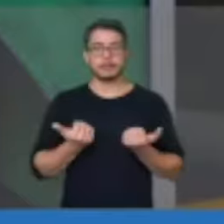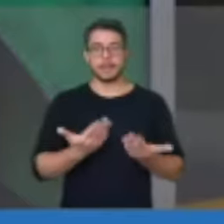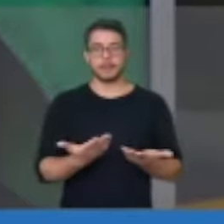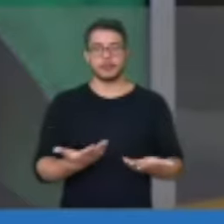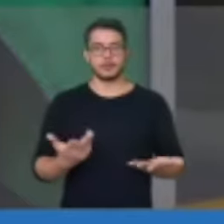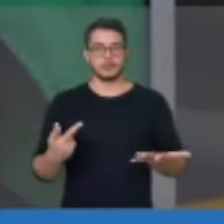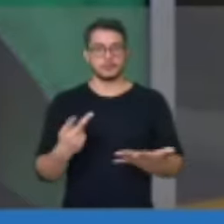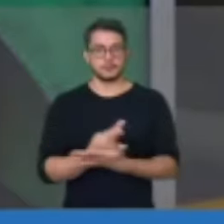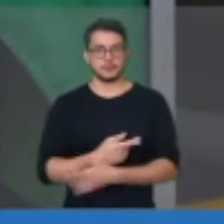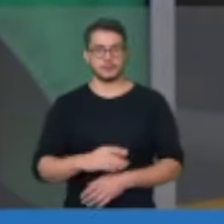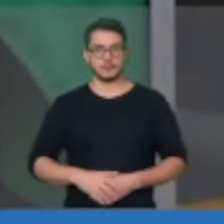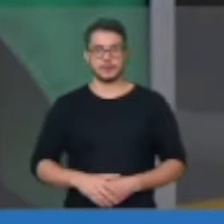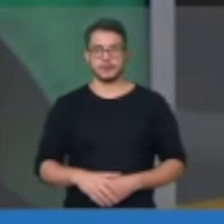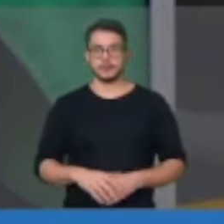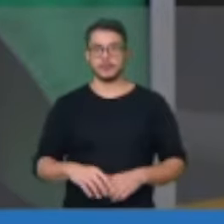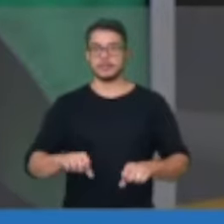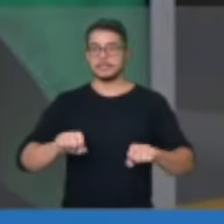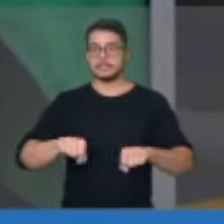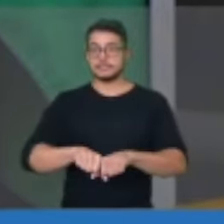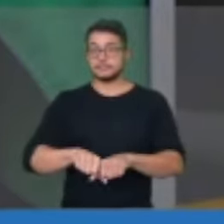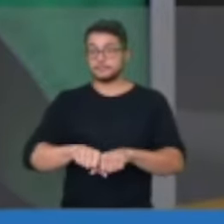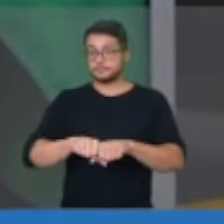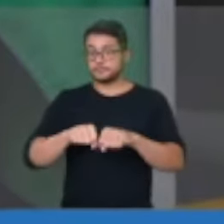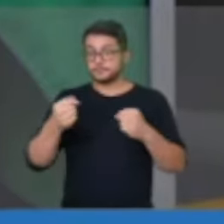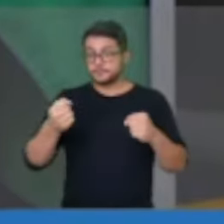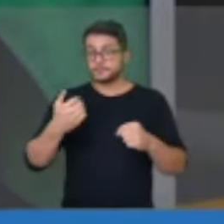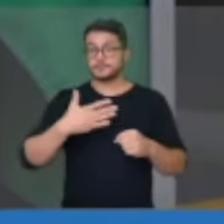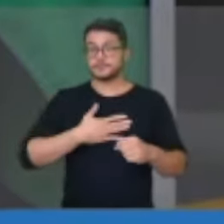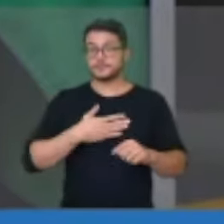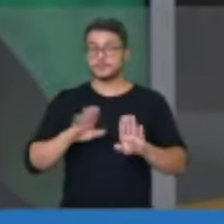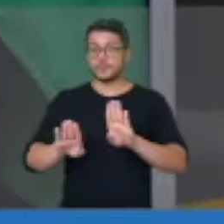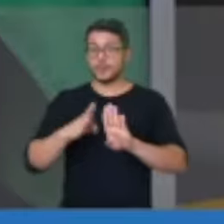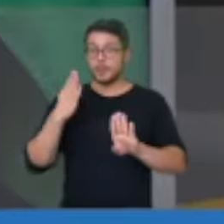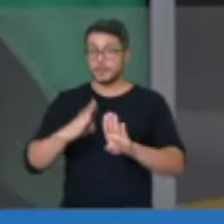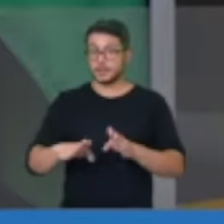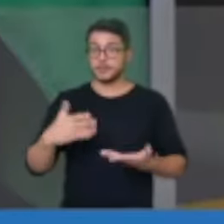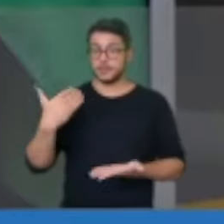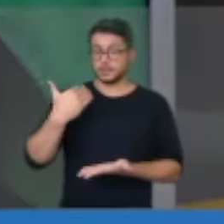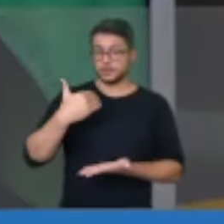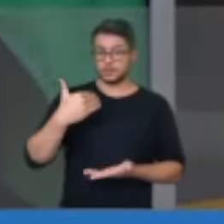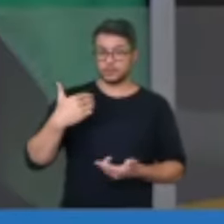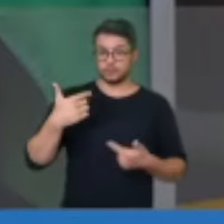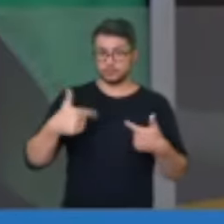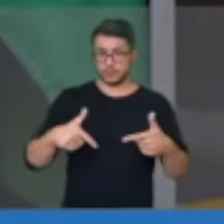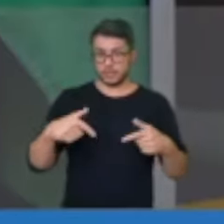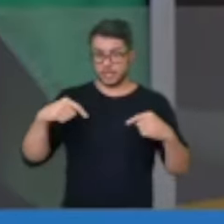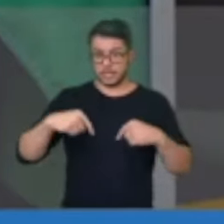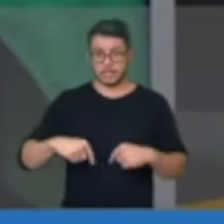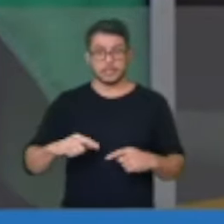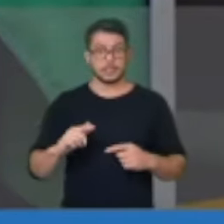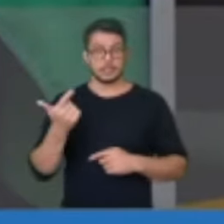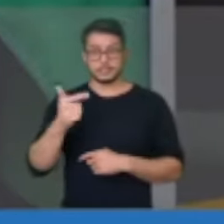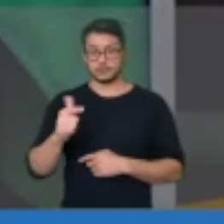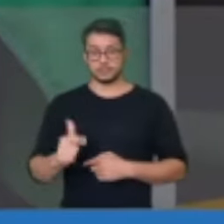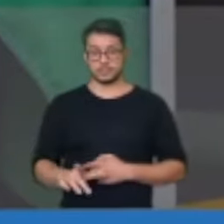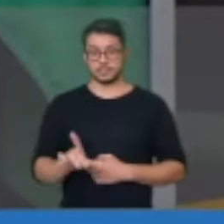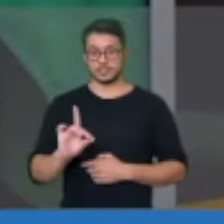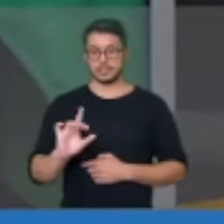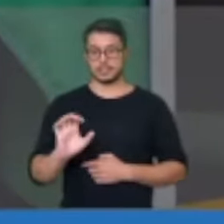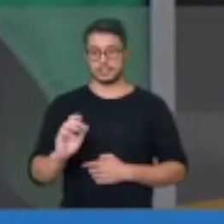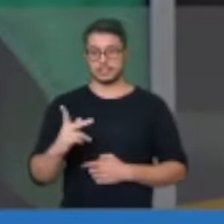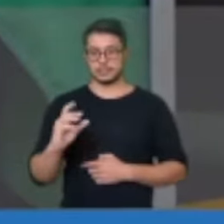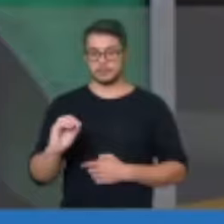meu apartamento funcional sem a presença da DEPOL. Nenhum de vocês está livre mais. Se havia um limite que precisava